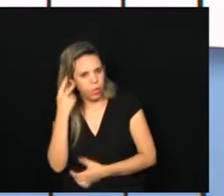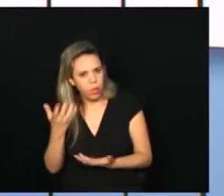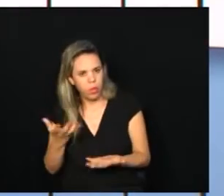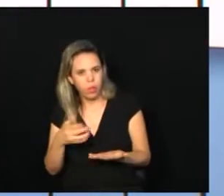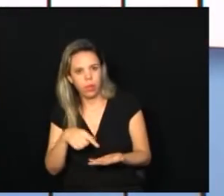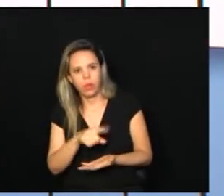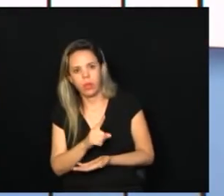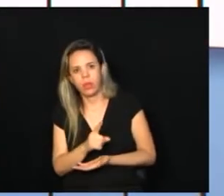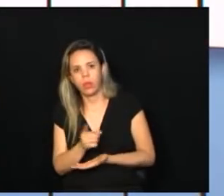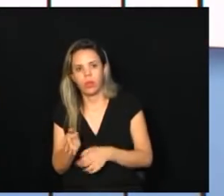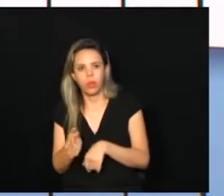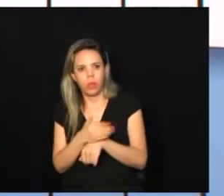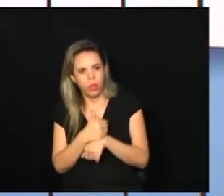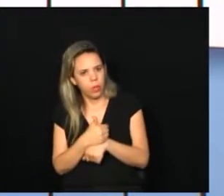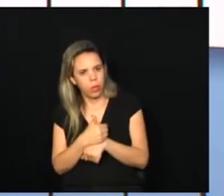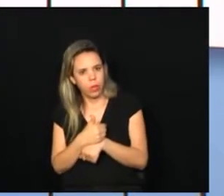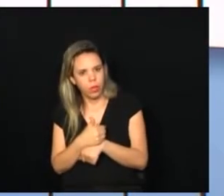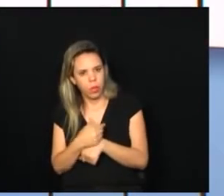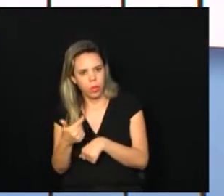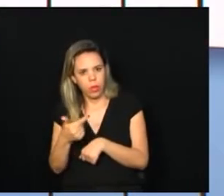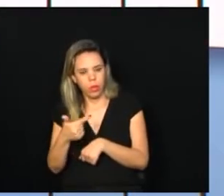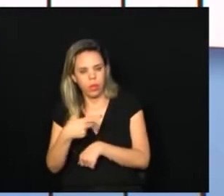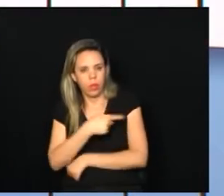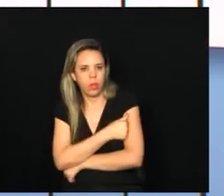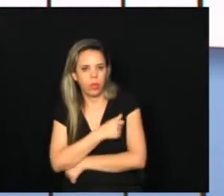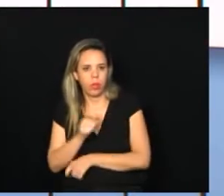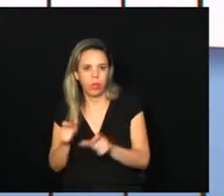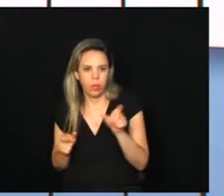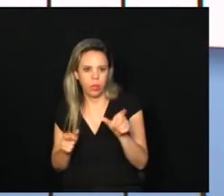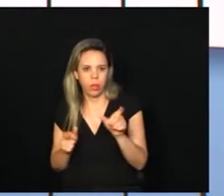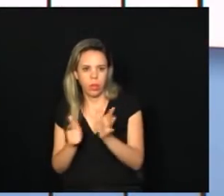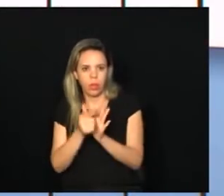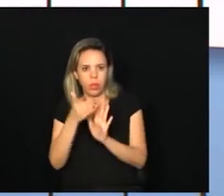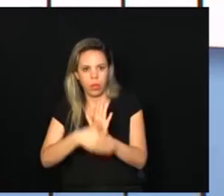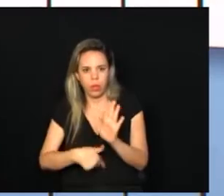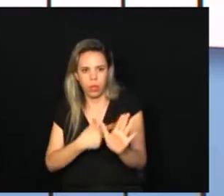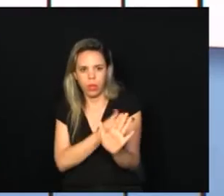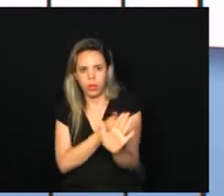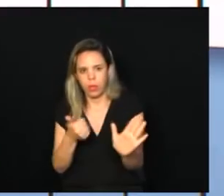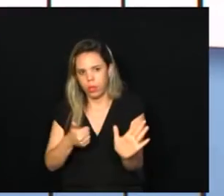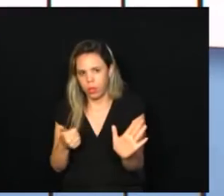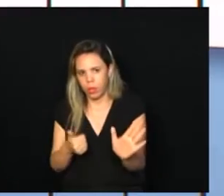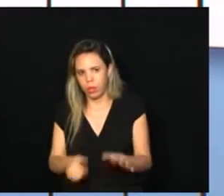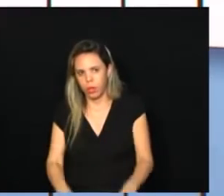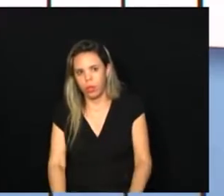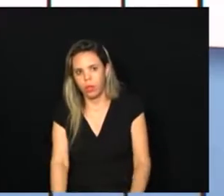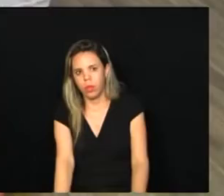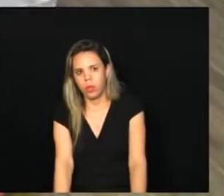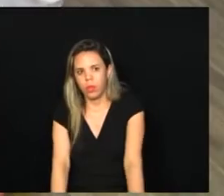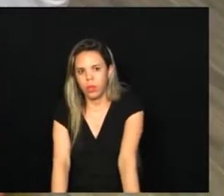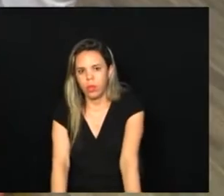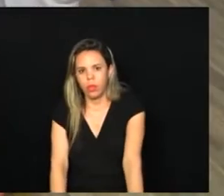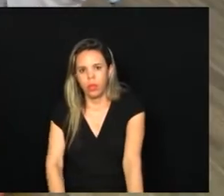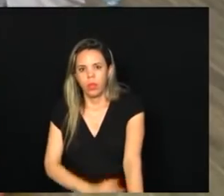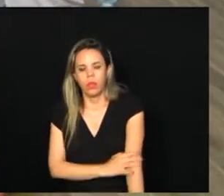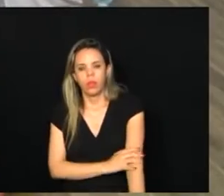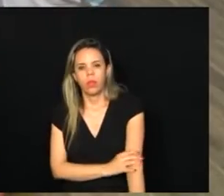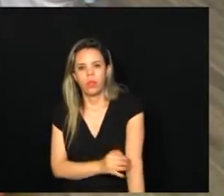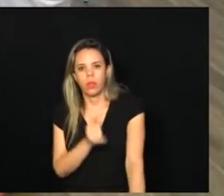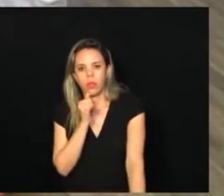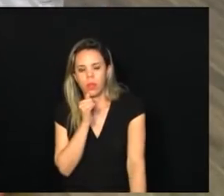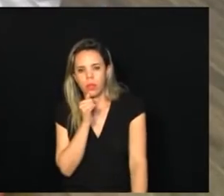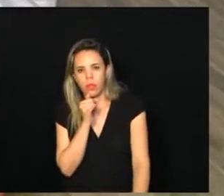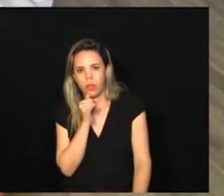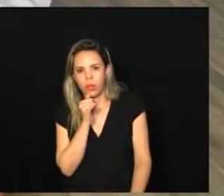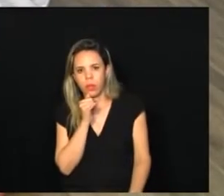queira adiantar a segunda dose, tem que levar aquele comprovante da vacinação da primeira dose. Então, um exemplo para